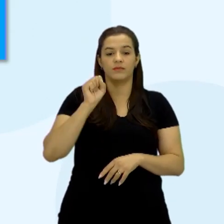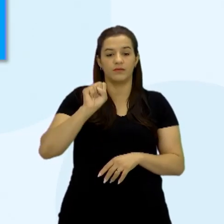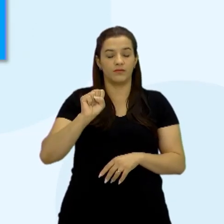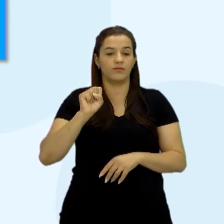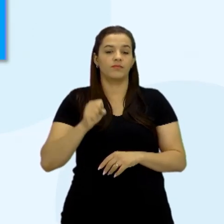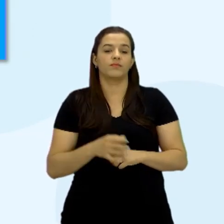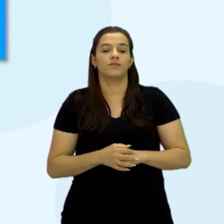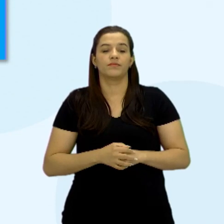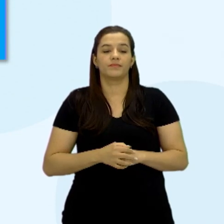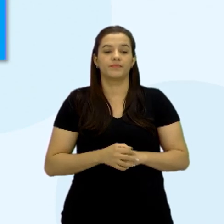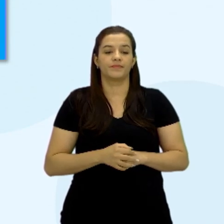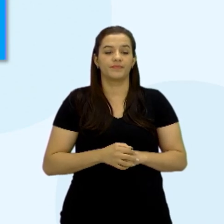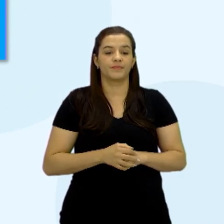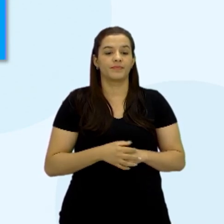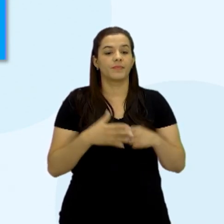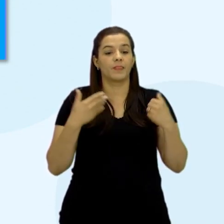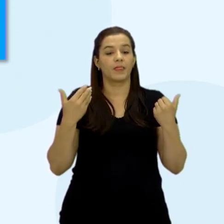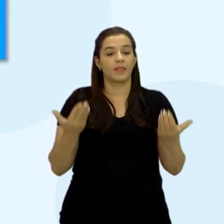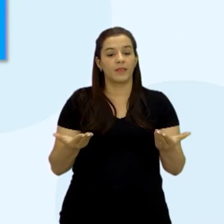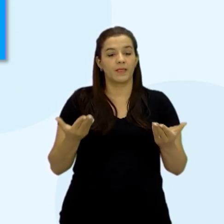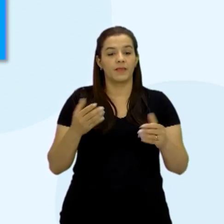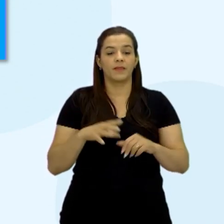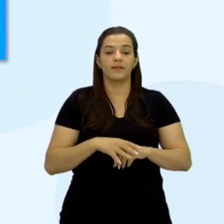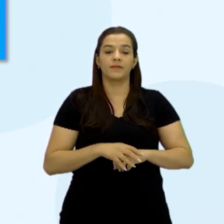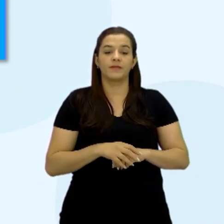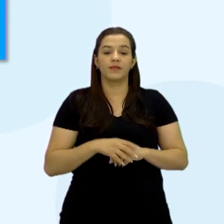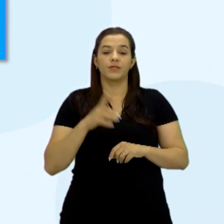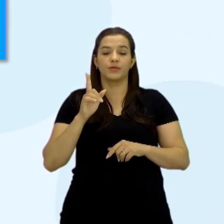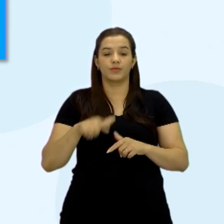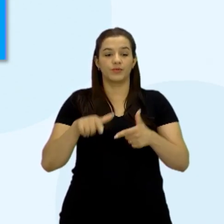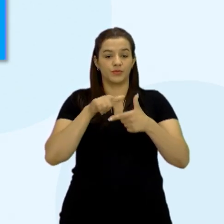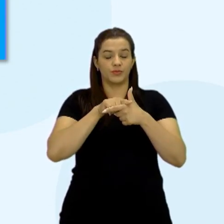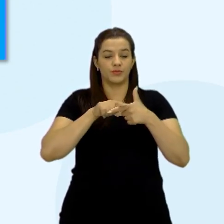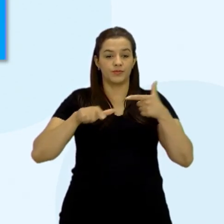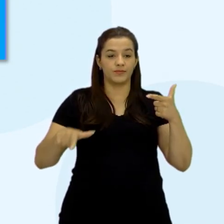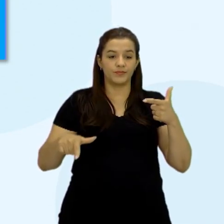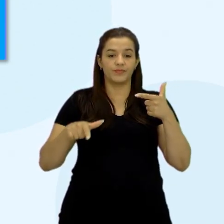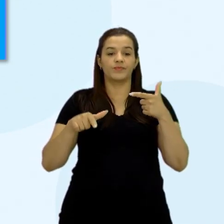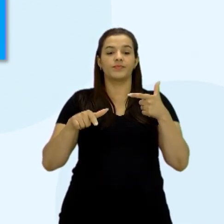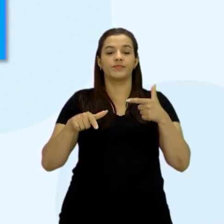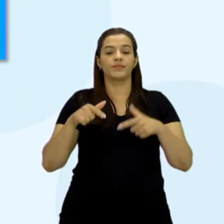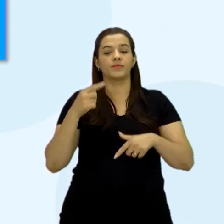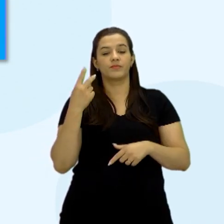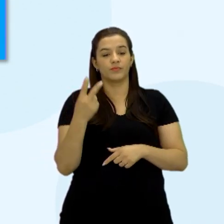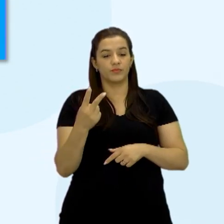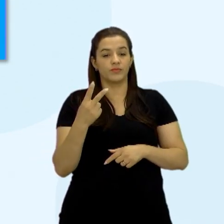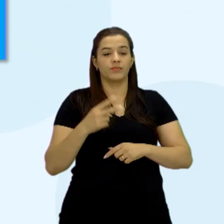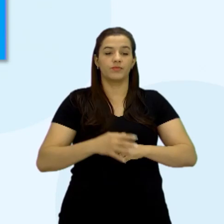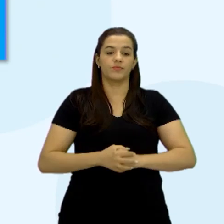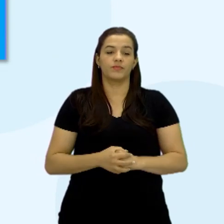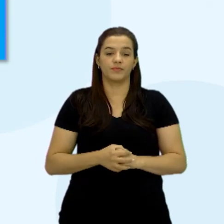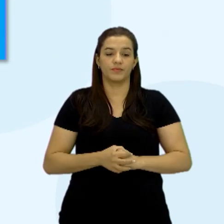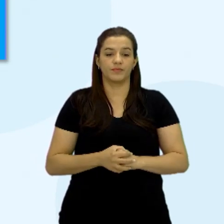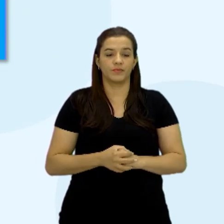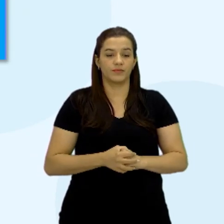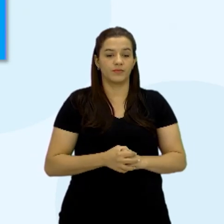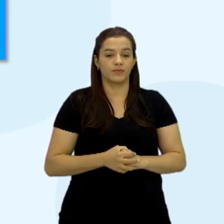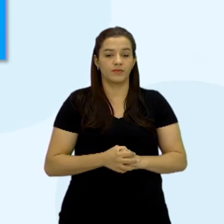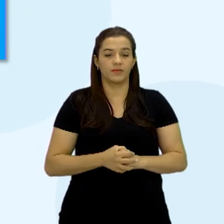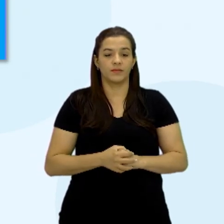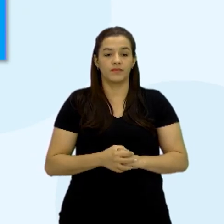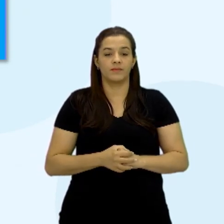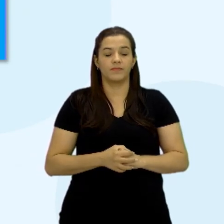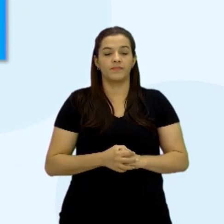é? Aí, Vivi, o que que eu tô fazendo? Eu tô dividindo os dois lados por 2, ó. Tô dividindo por 2